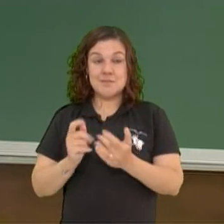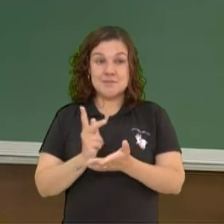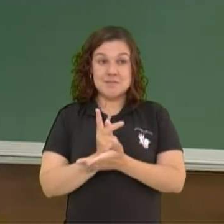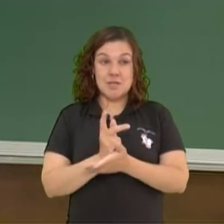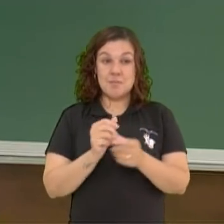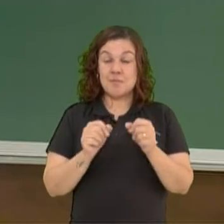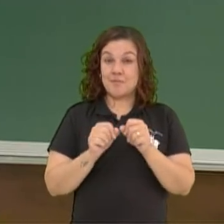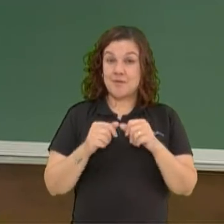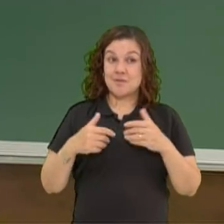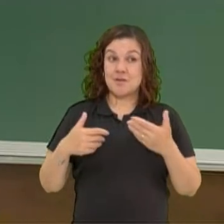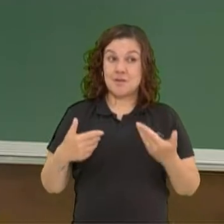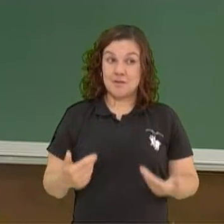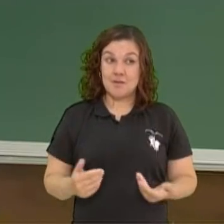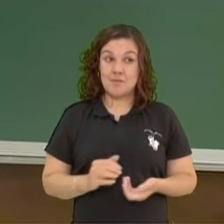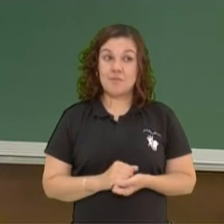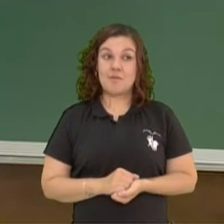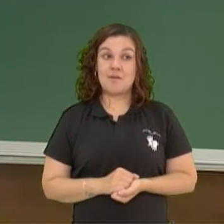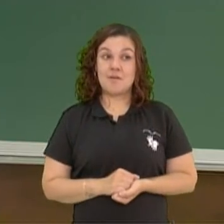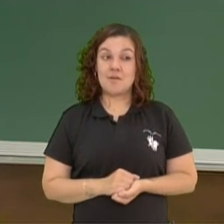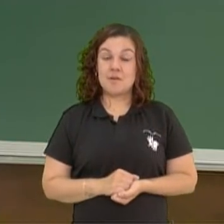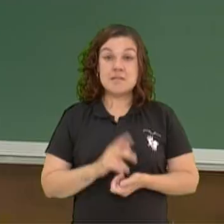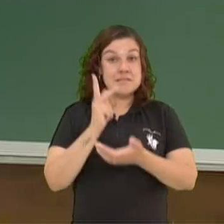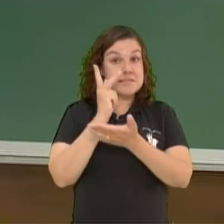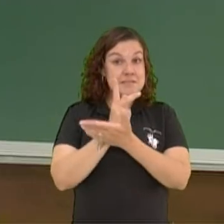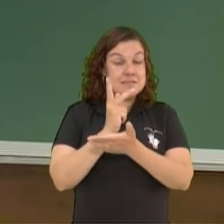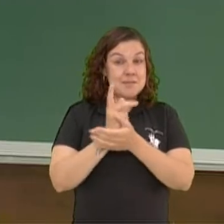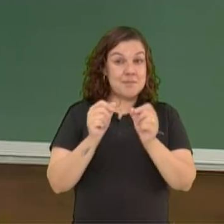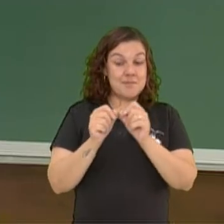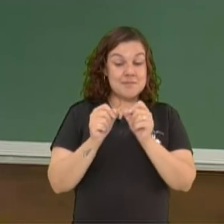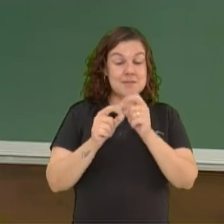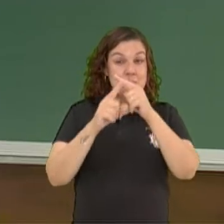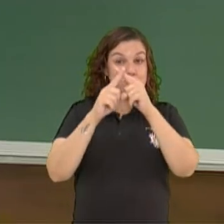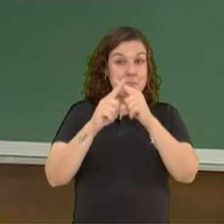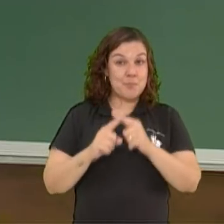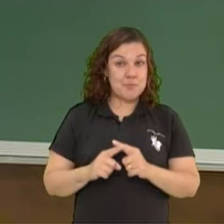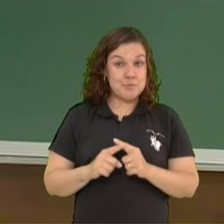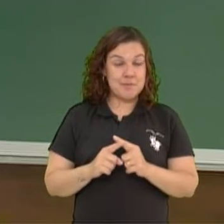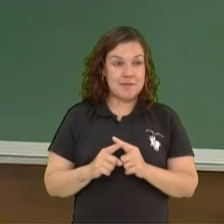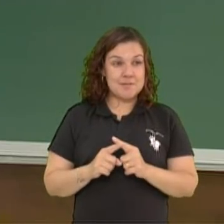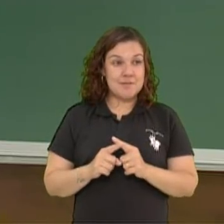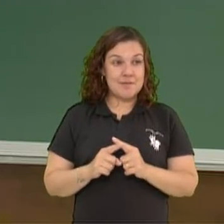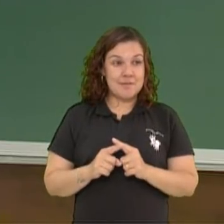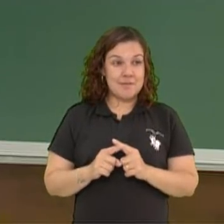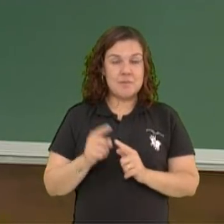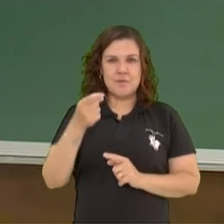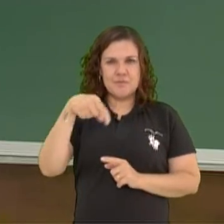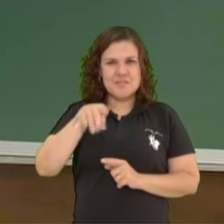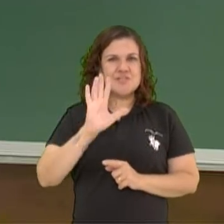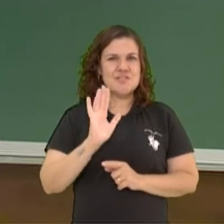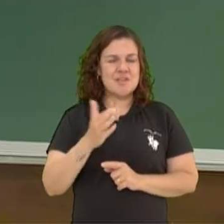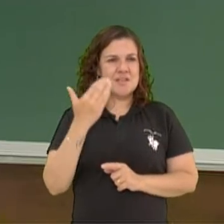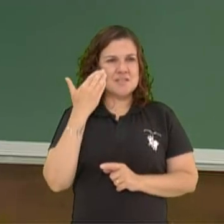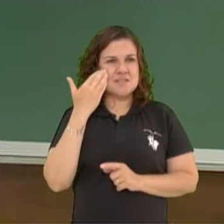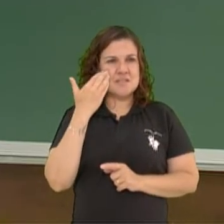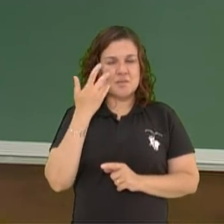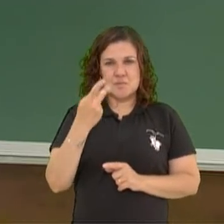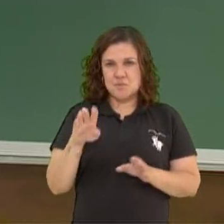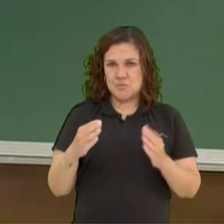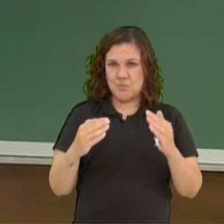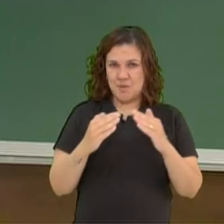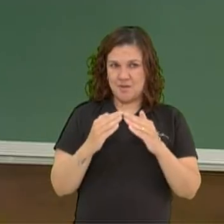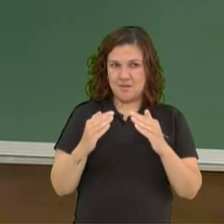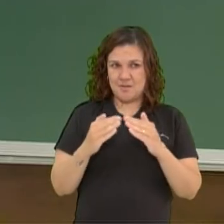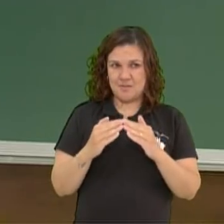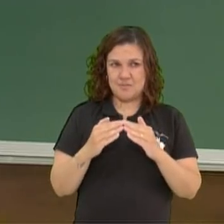essa multiplicação, lembra lá, quando eu estou fazendo uma multiplicação de fração, é aquela multiplicação que você sabe fazer aí em casa. Olha